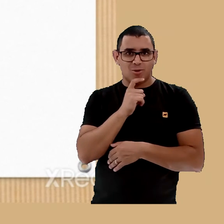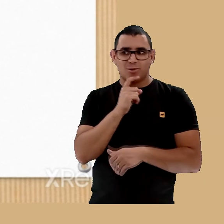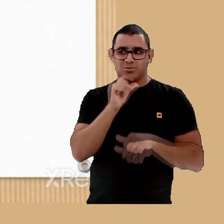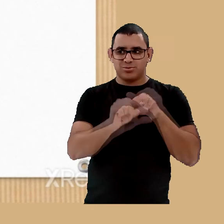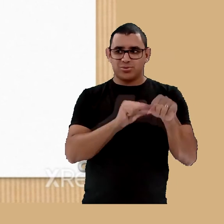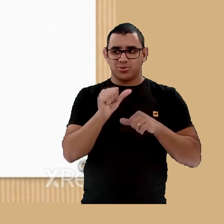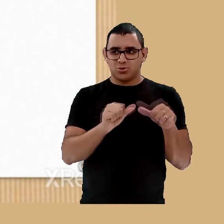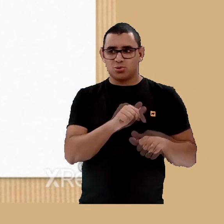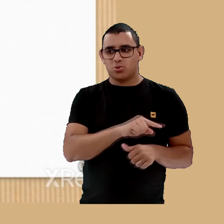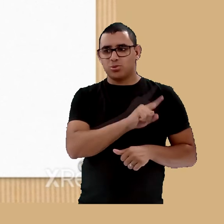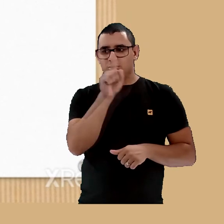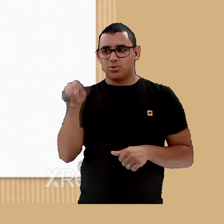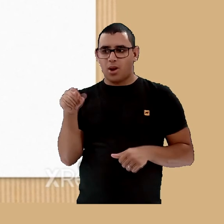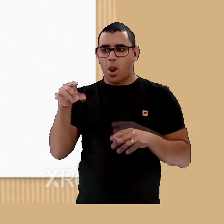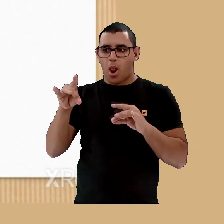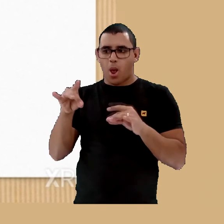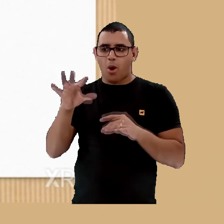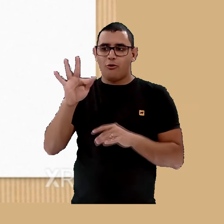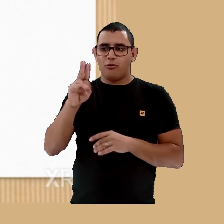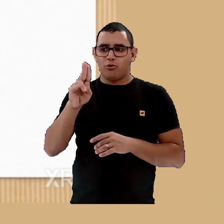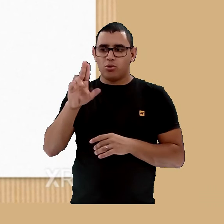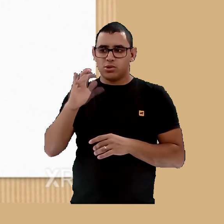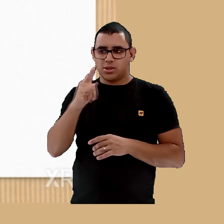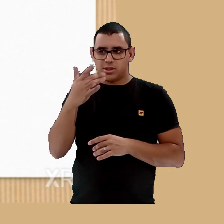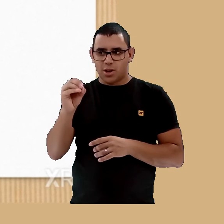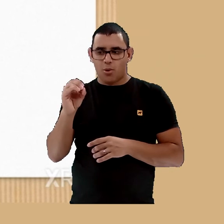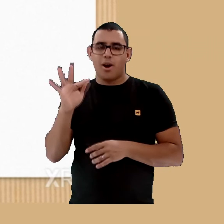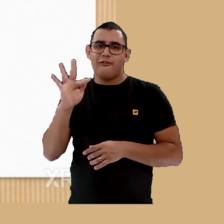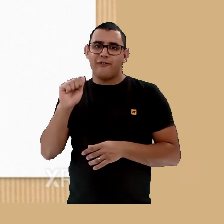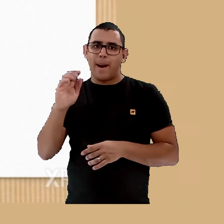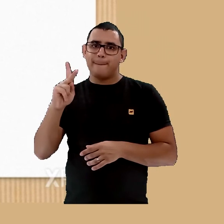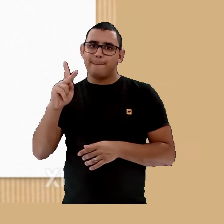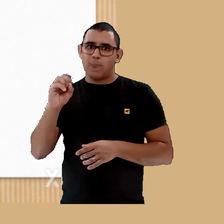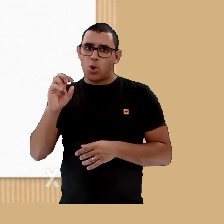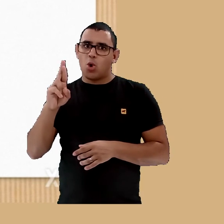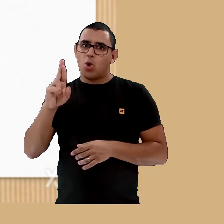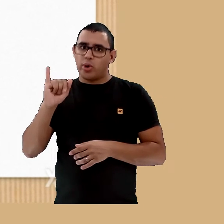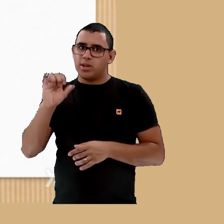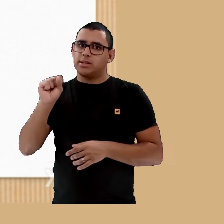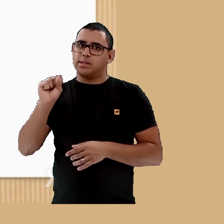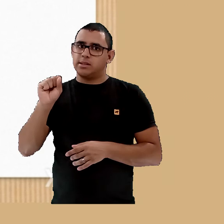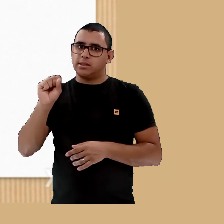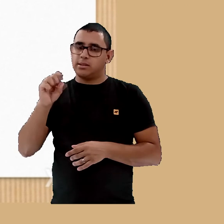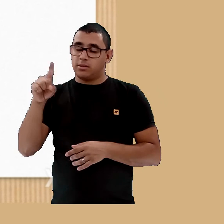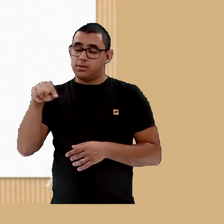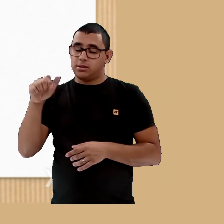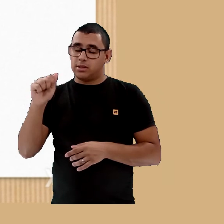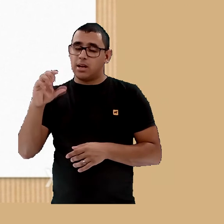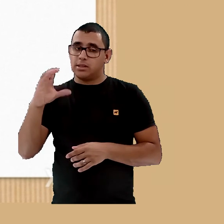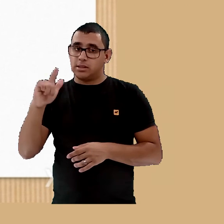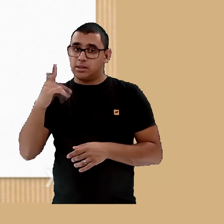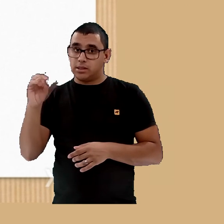líquido, fusão, vaporização do líquido para o vapor, liquefação do vapor para o líquido